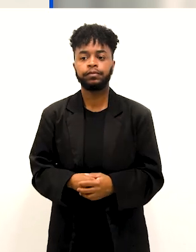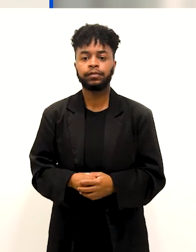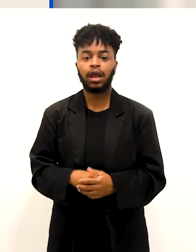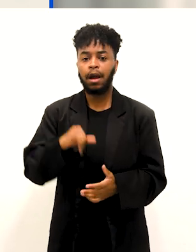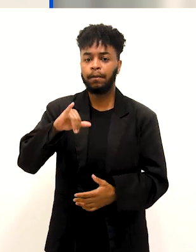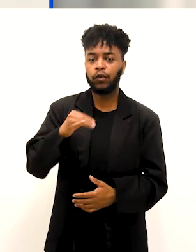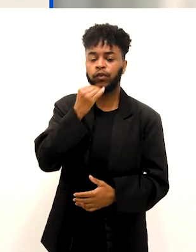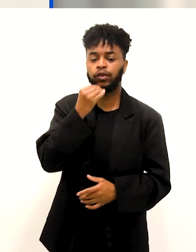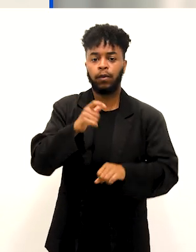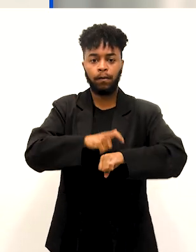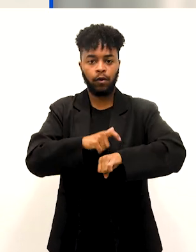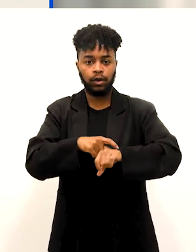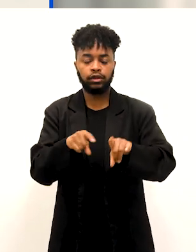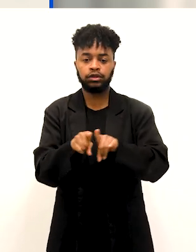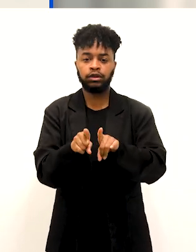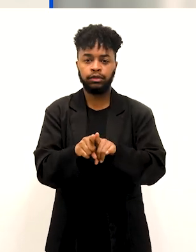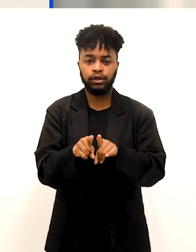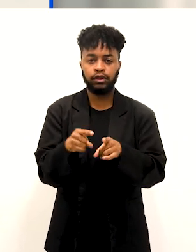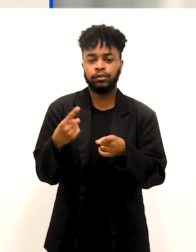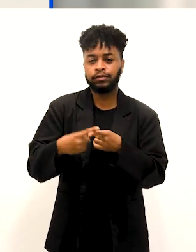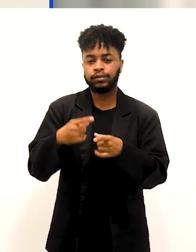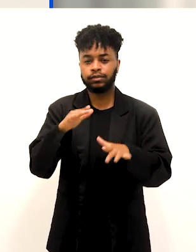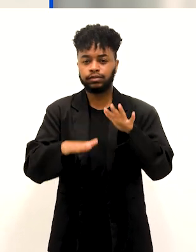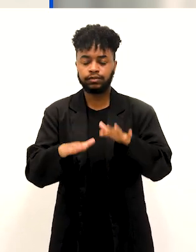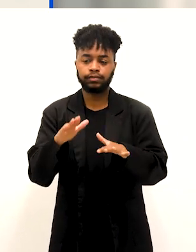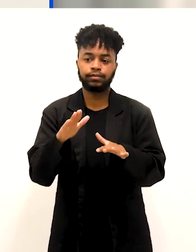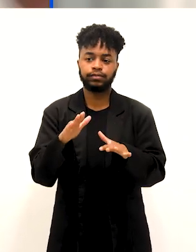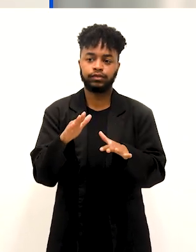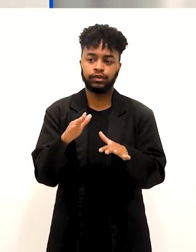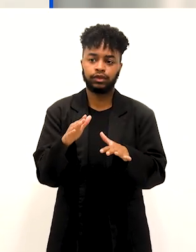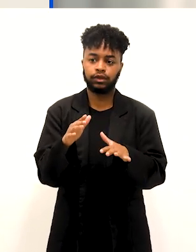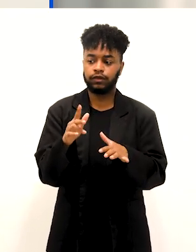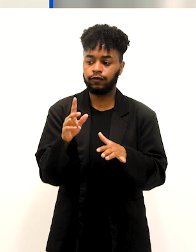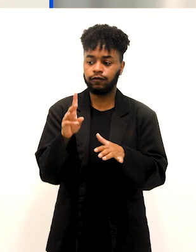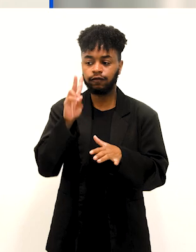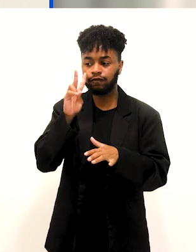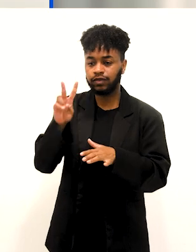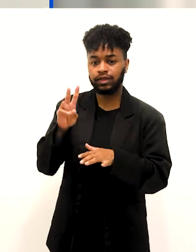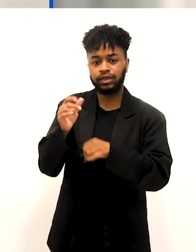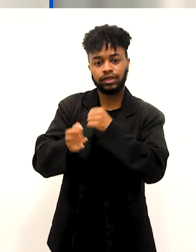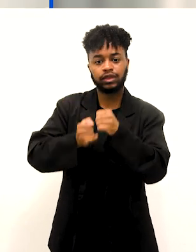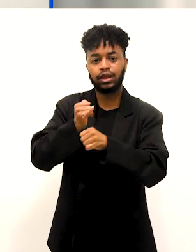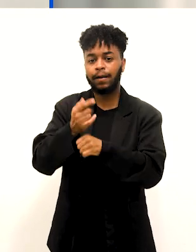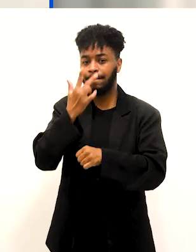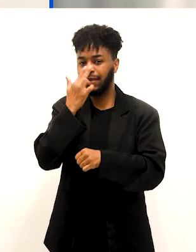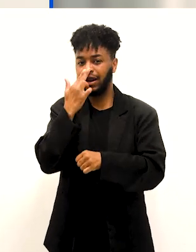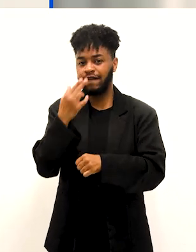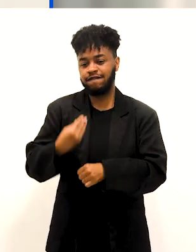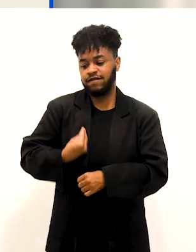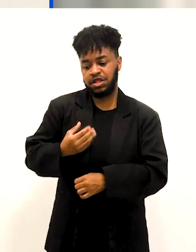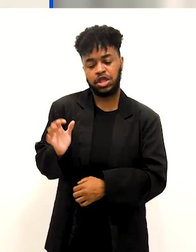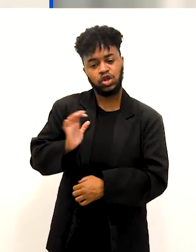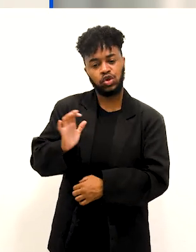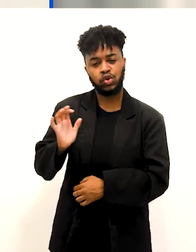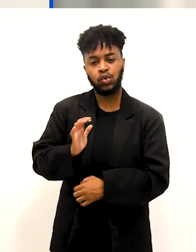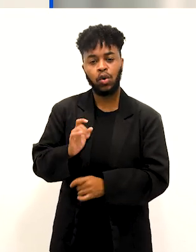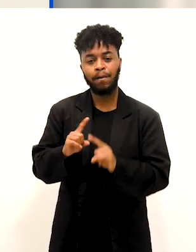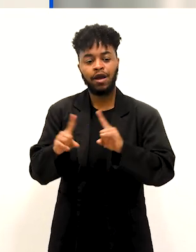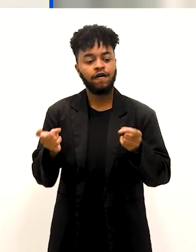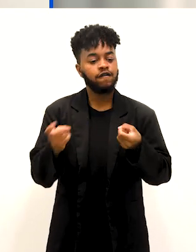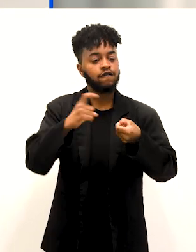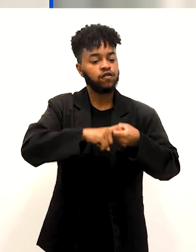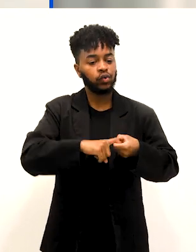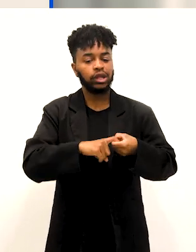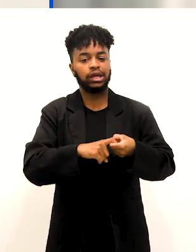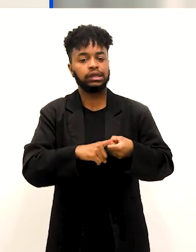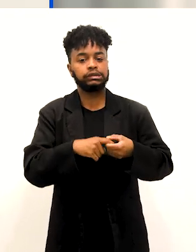desfrutar o momento, né? Tem muitos memes aí na internet, né? Viajei, vida de rico, de rei, agora eu sou um plebeu, um escravo quando voltei,